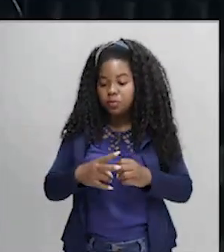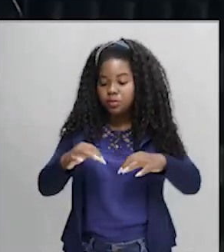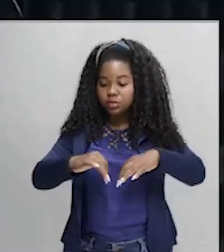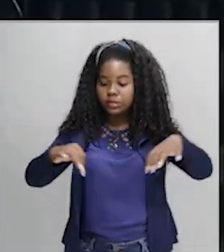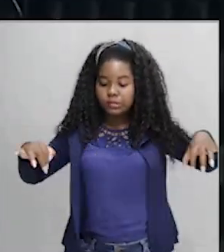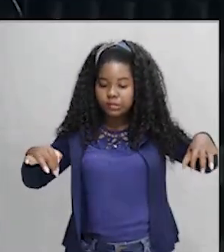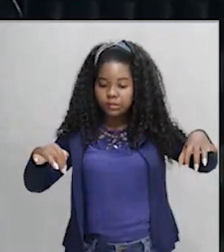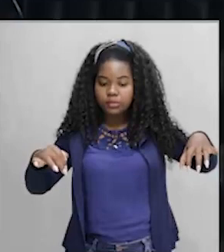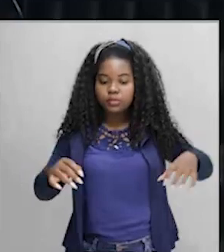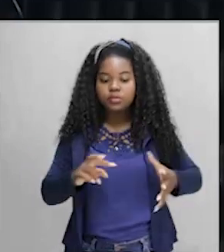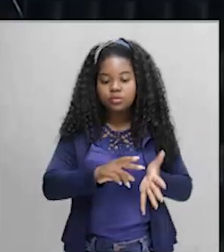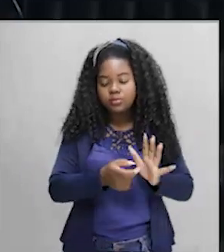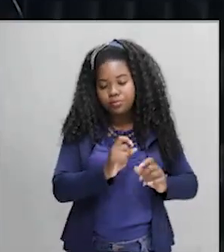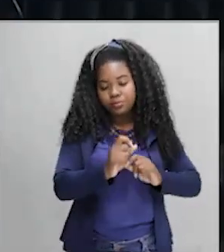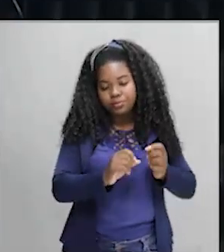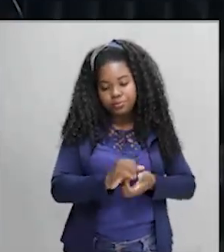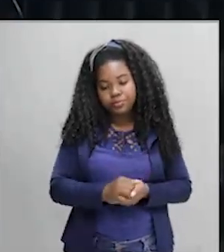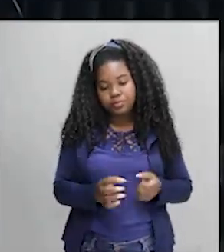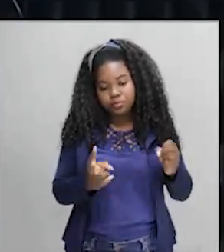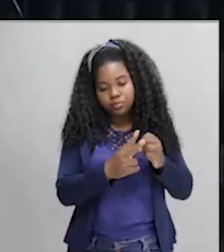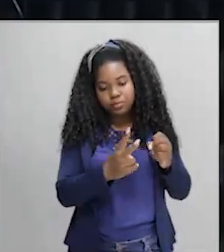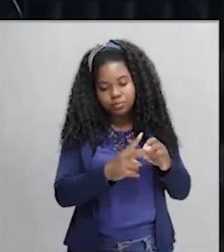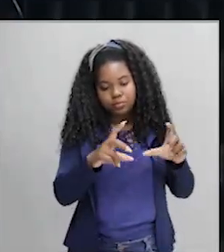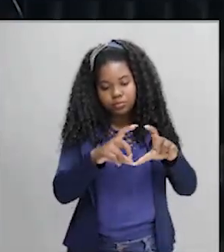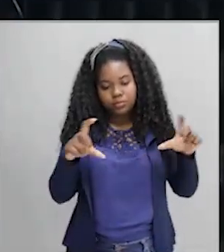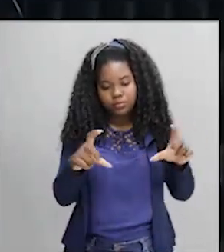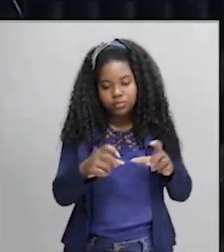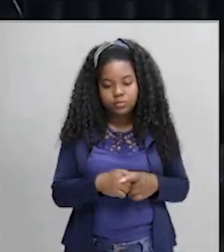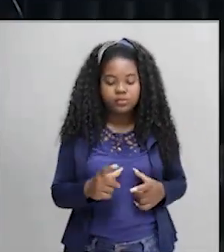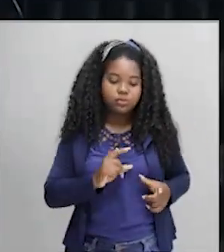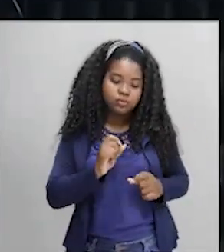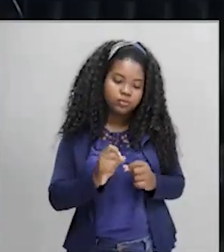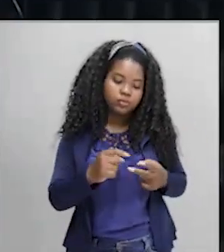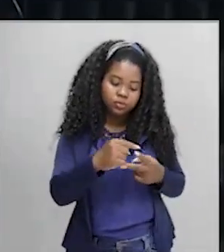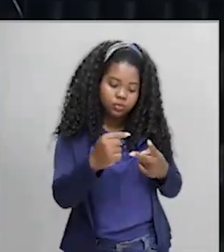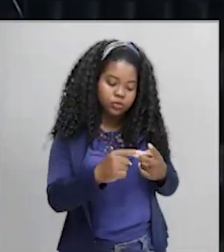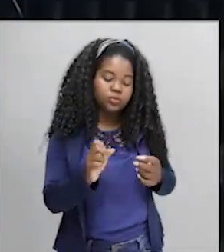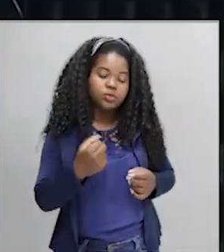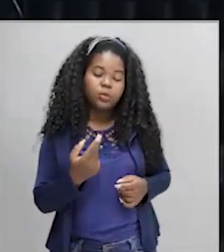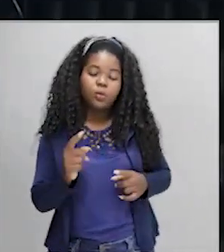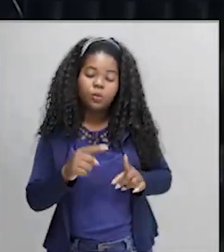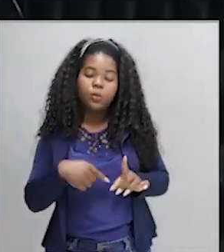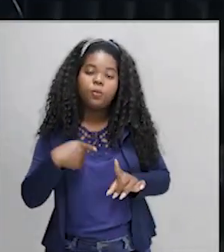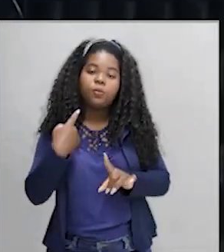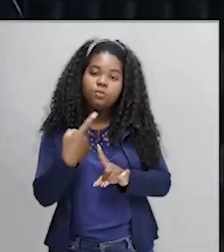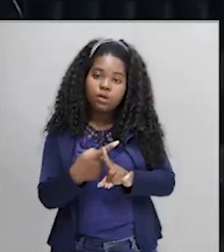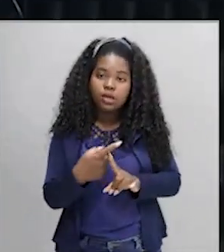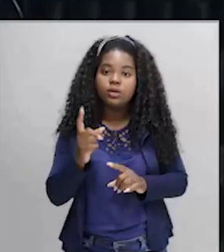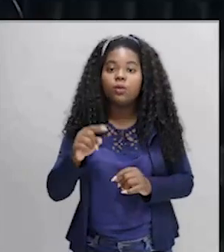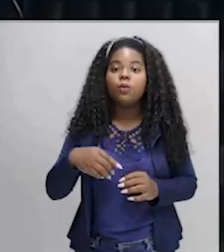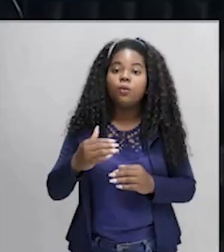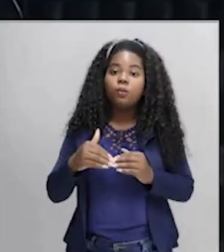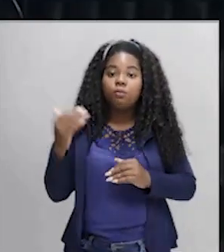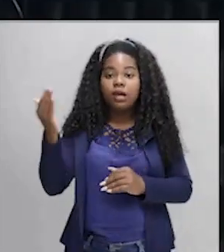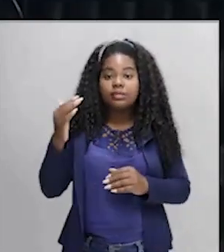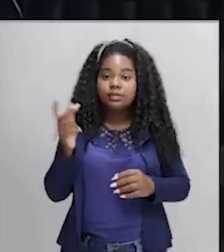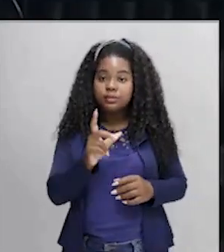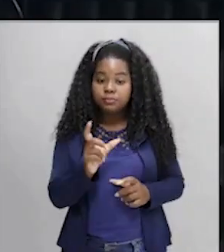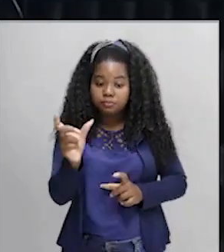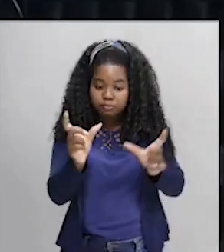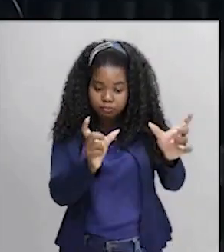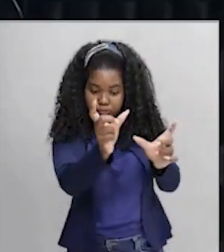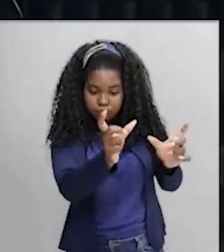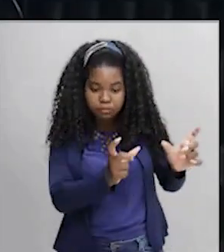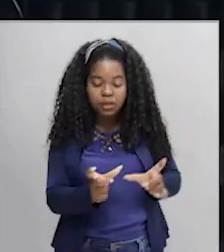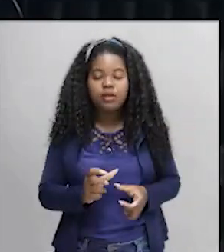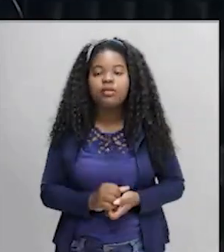que quer dizer isso, professora? O verbo frasal é formado por duas ou mais palavras, é uma combinação de duas ou três palavras. Lembra